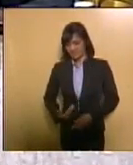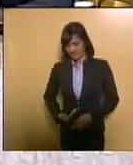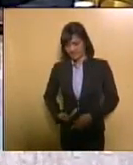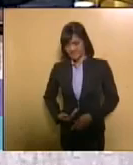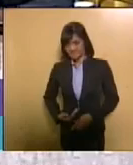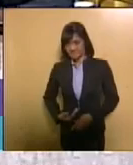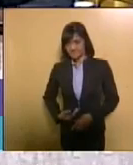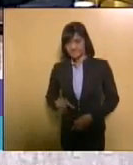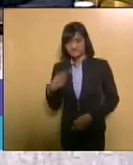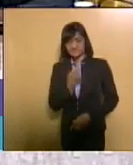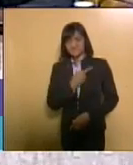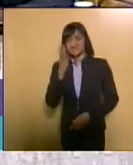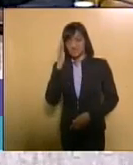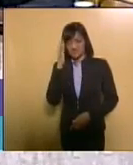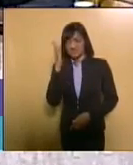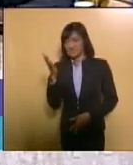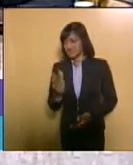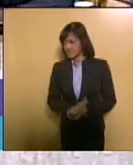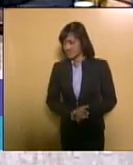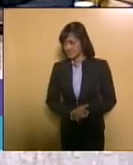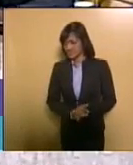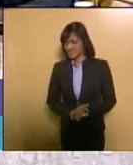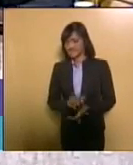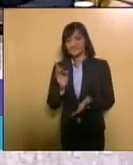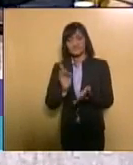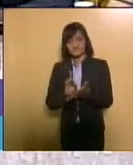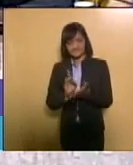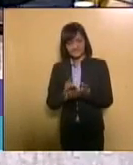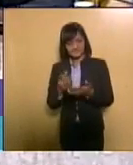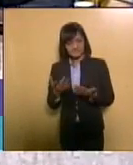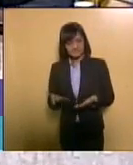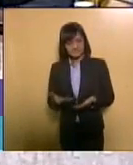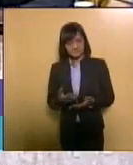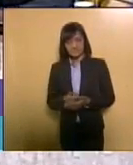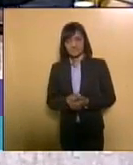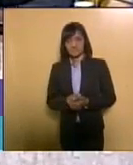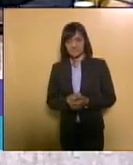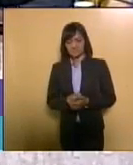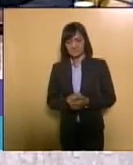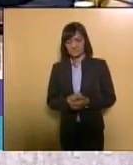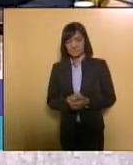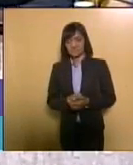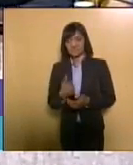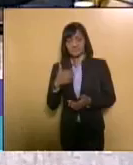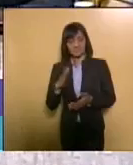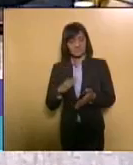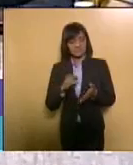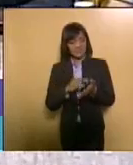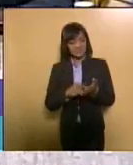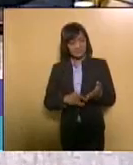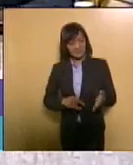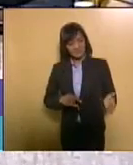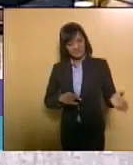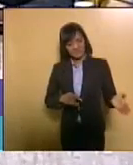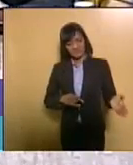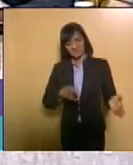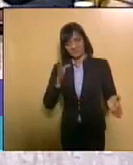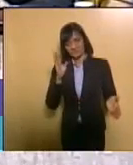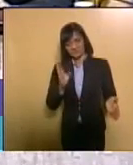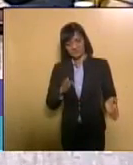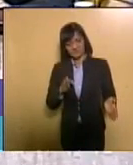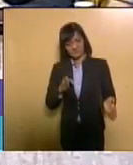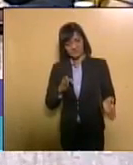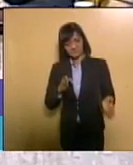assim que a gente entende né Então na verdade eh eu fiz um requerimento para que aqui nós tivéssemos